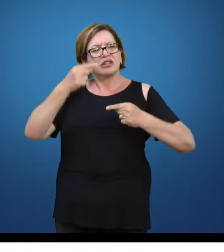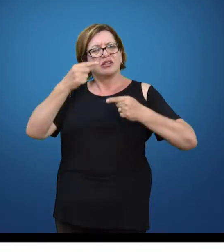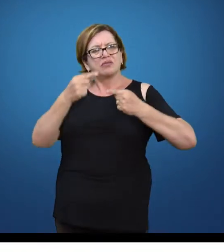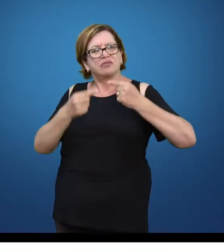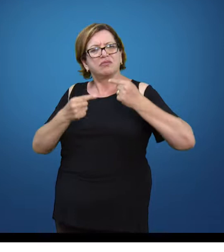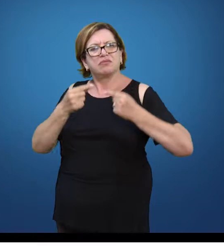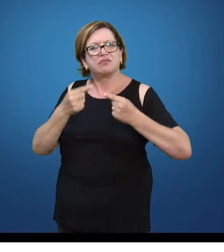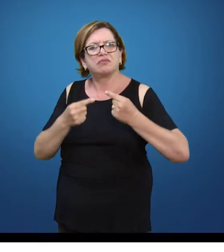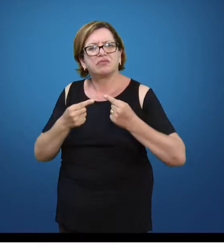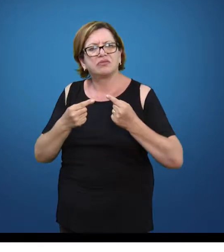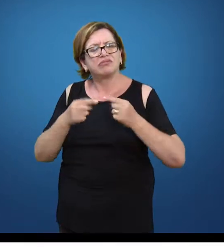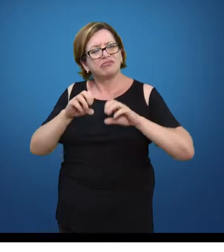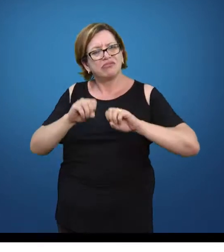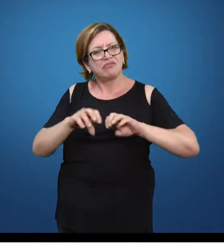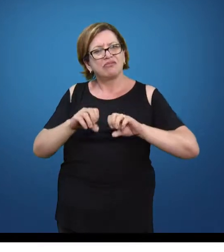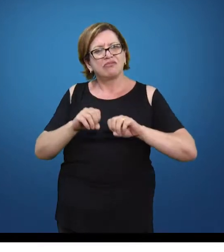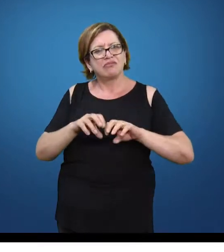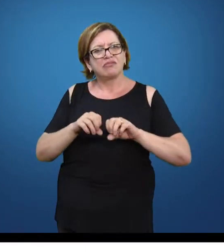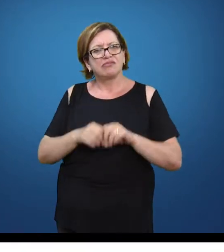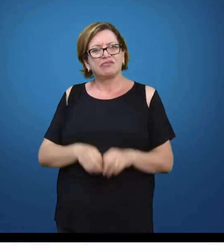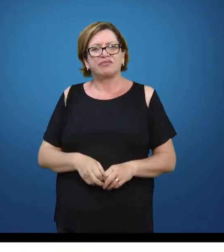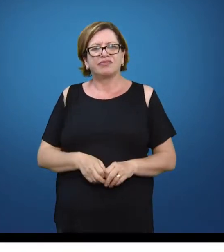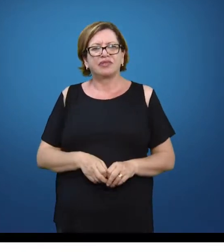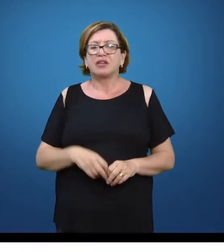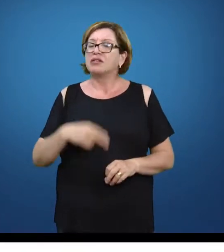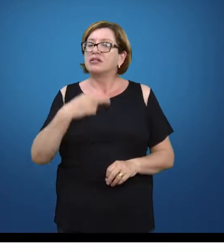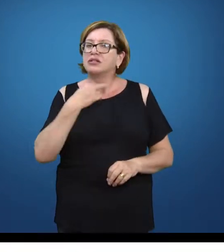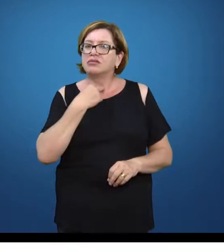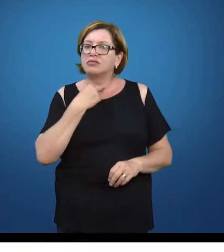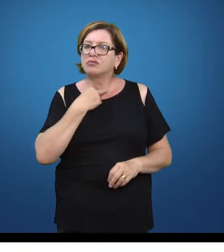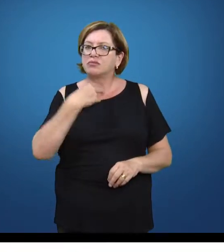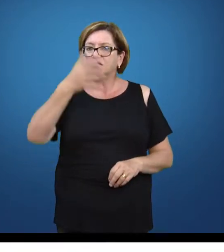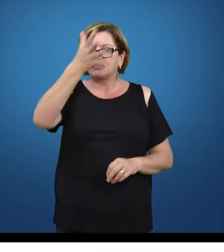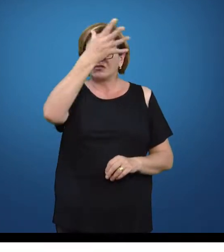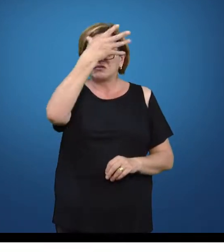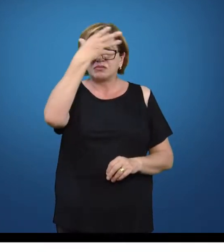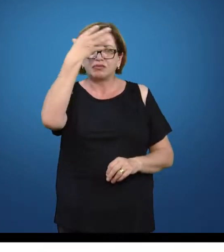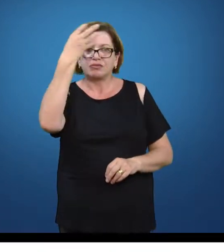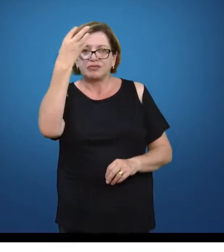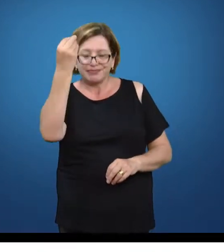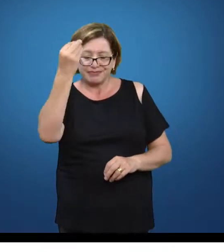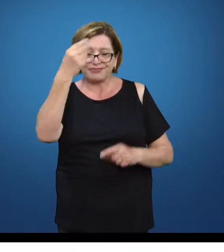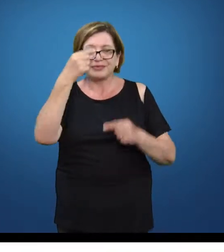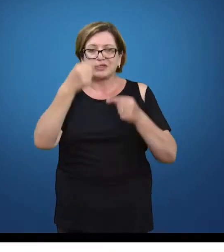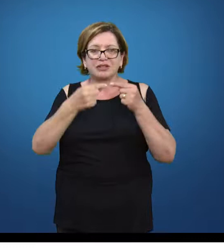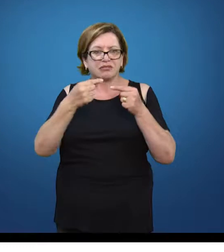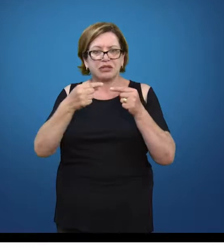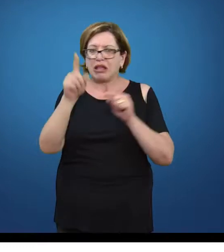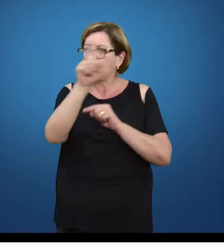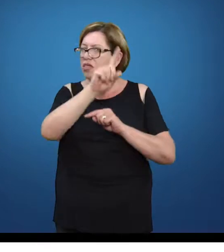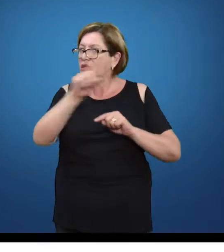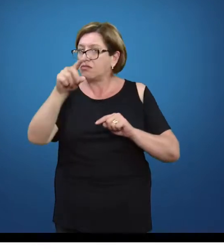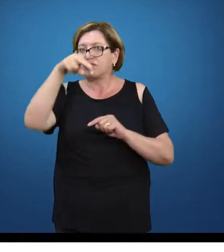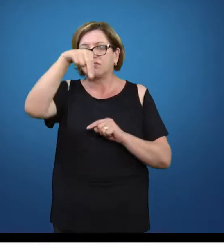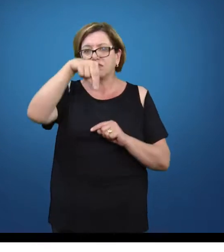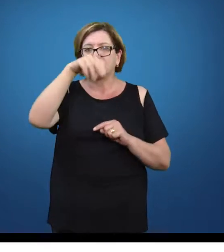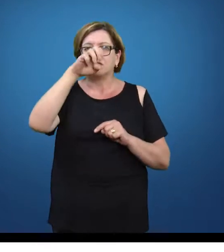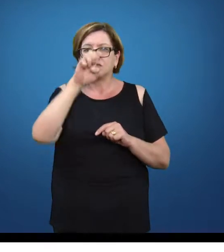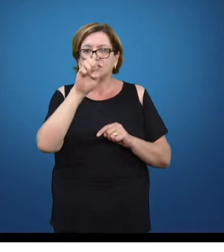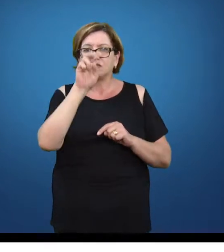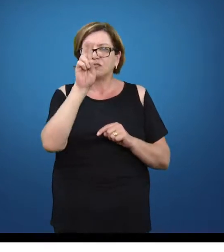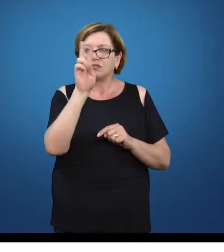política educacional. Então, nós não podemos esquecer que a política, ela não é neutra, ela tem